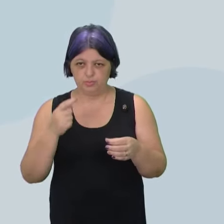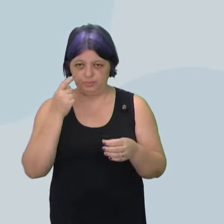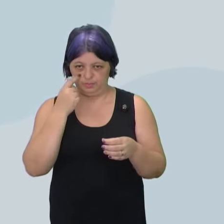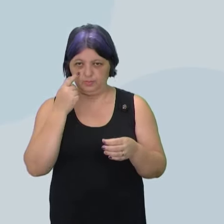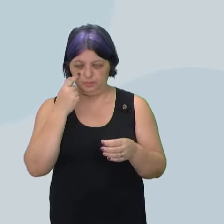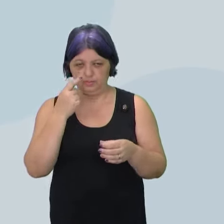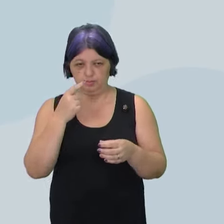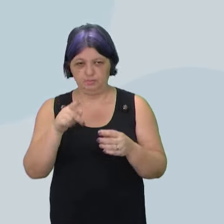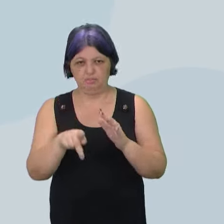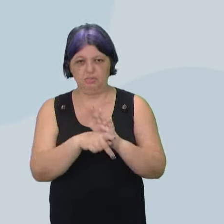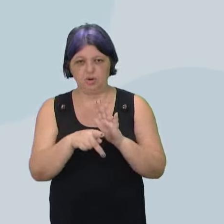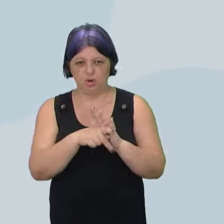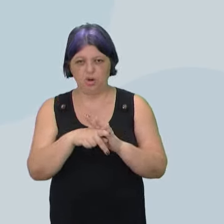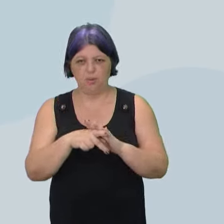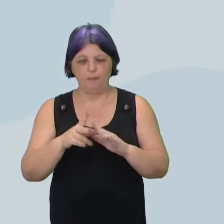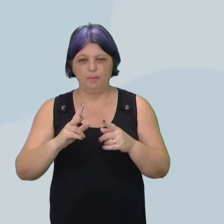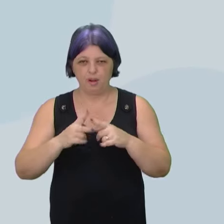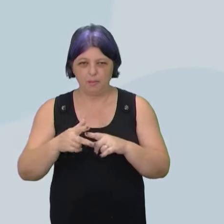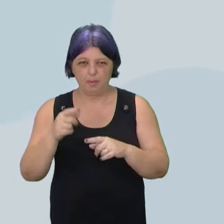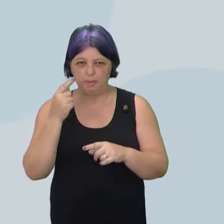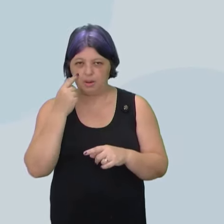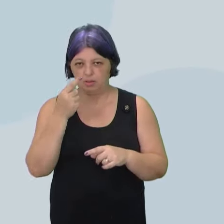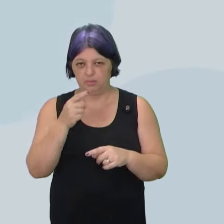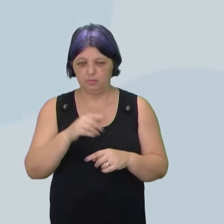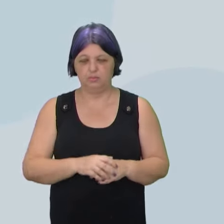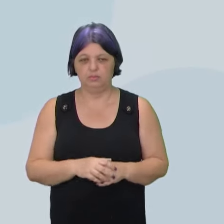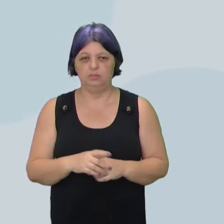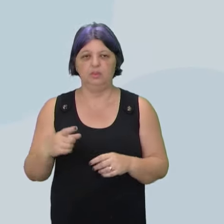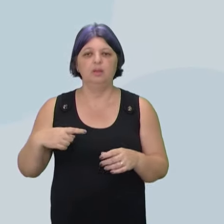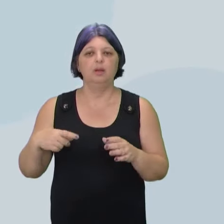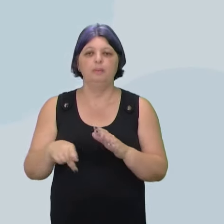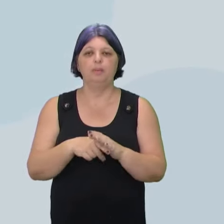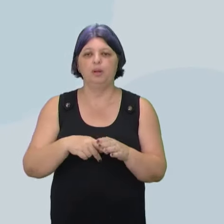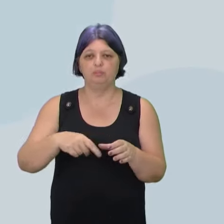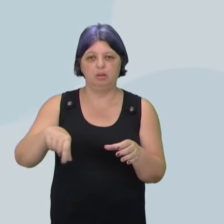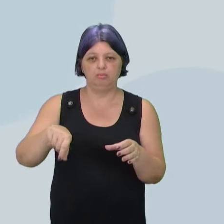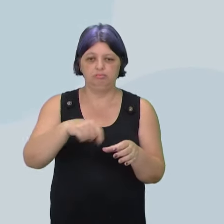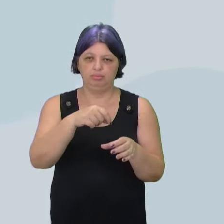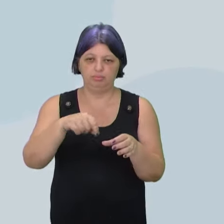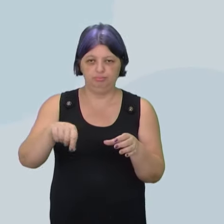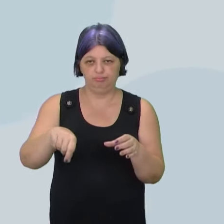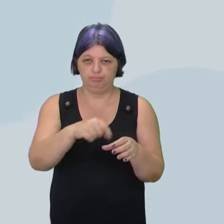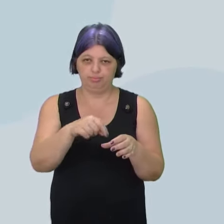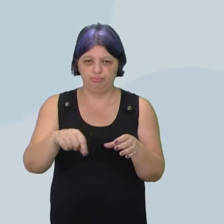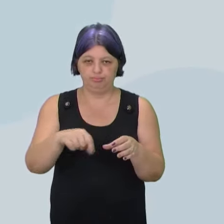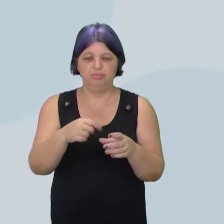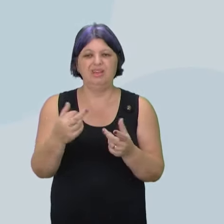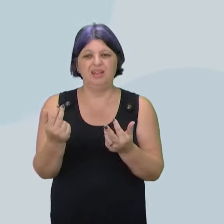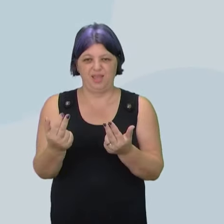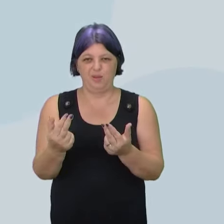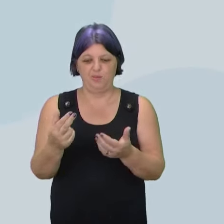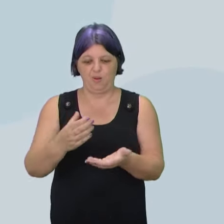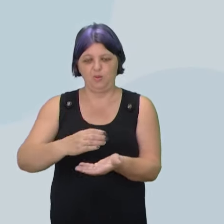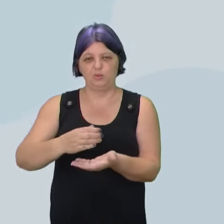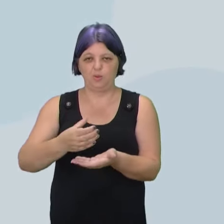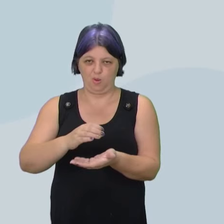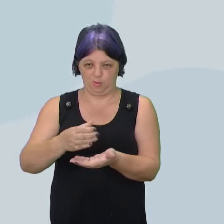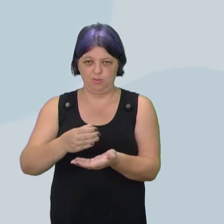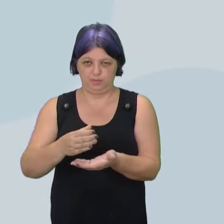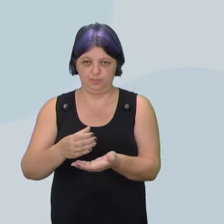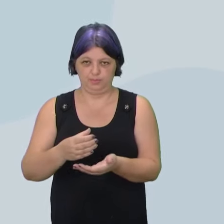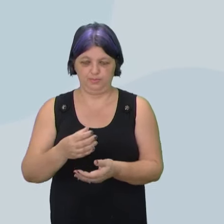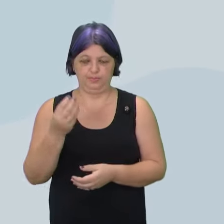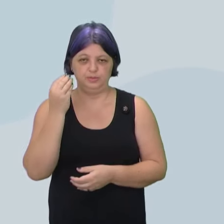desse equipamento aí, né? Mexeu aí um pêndulo aí dentro. O pêndulo é uma coisa que balança, quase igual esse copo aí do nosso sismógrafo, tá